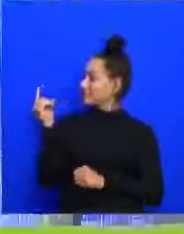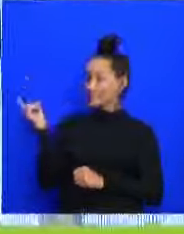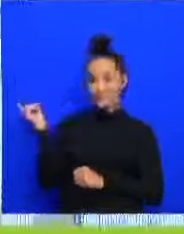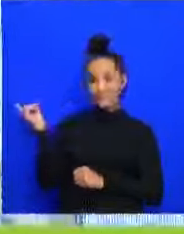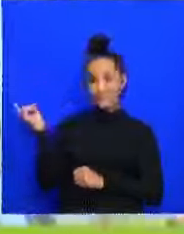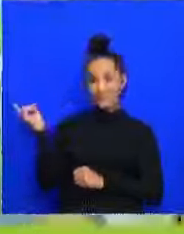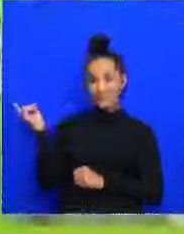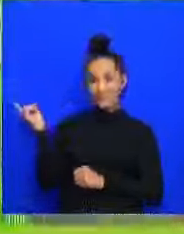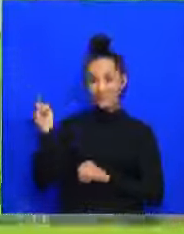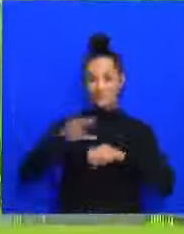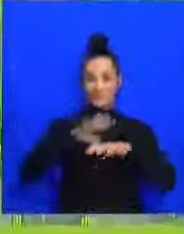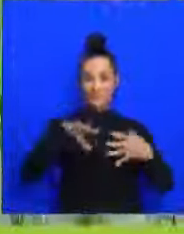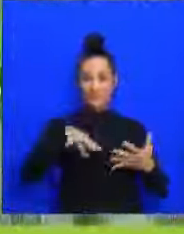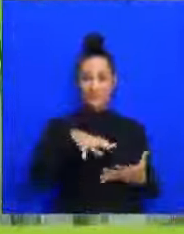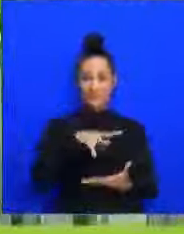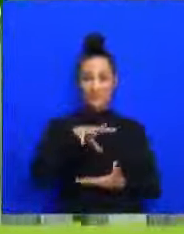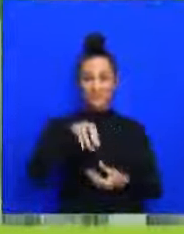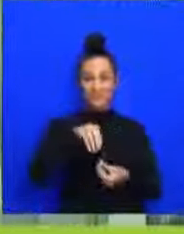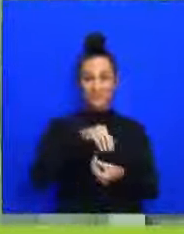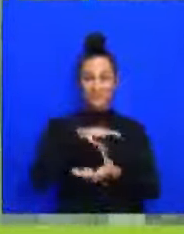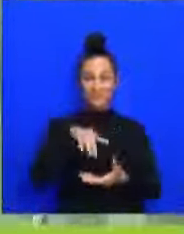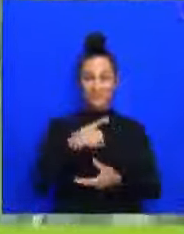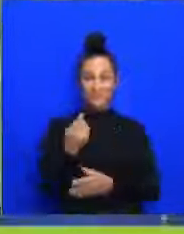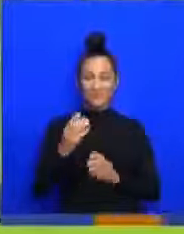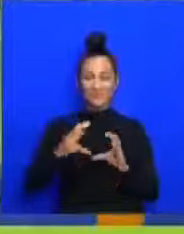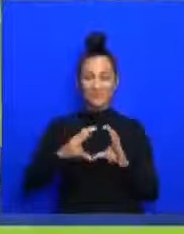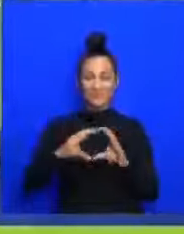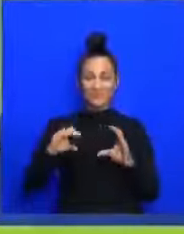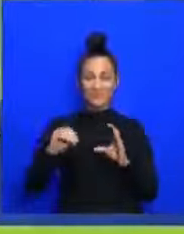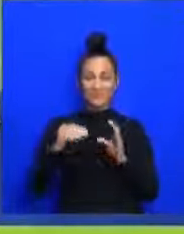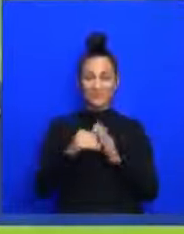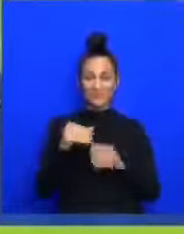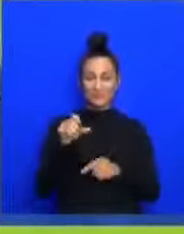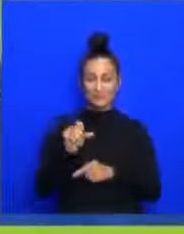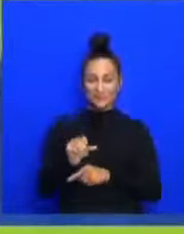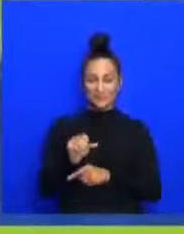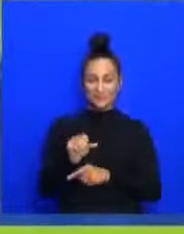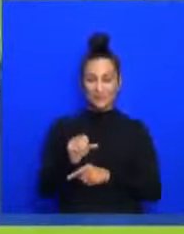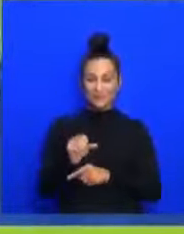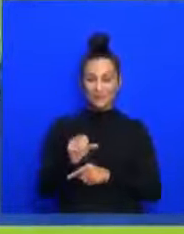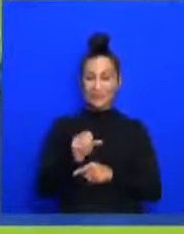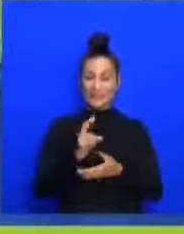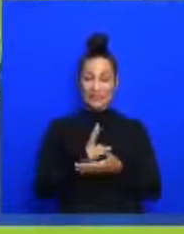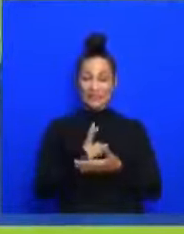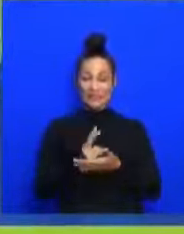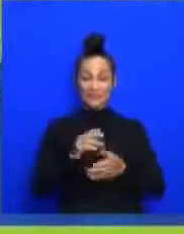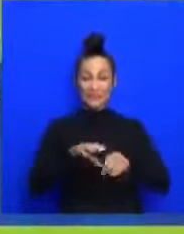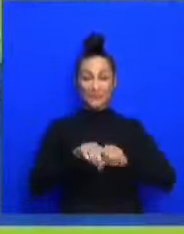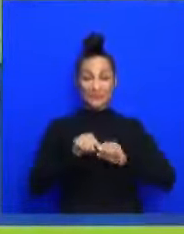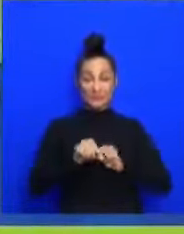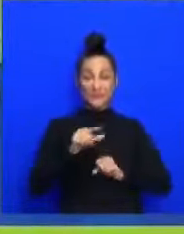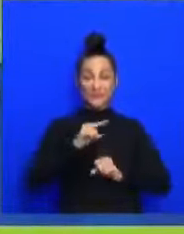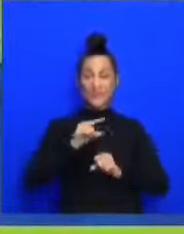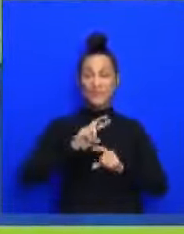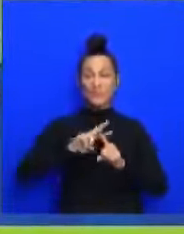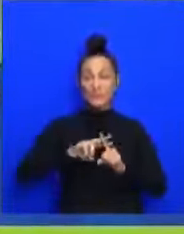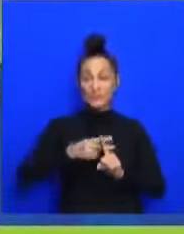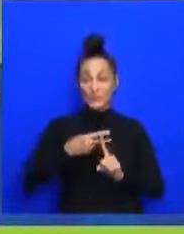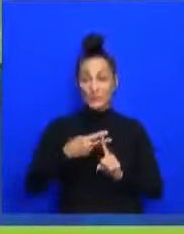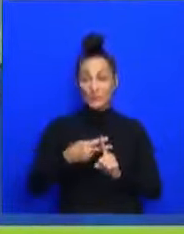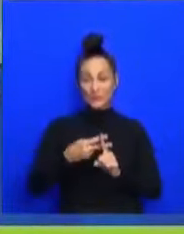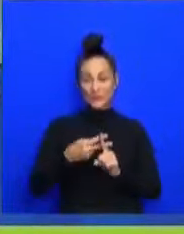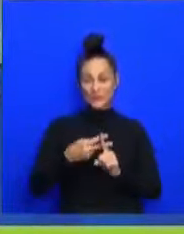valendo. Globo recarregado, embaralhando 10 bolas numeradas de 0 a 9. Na sequência do Super 7 tem